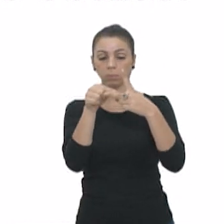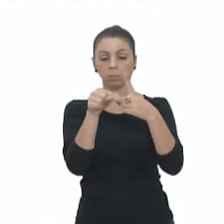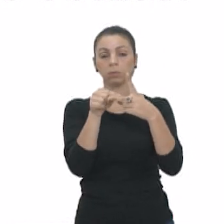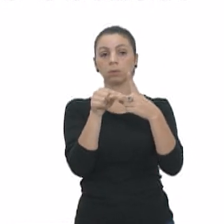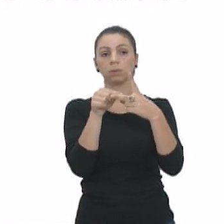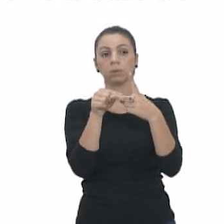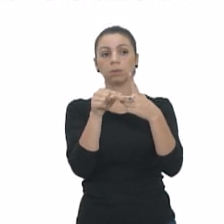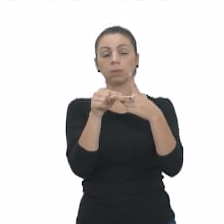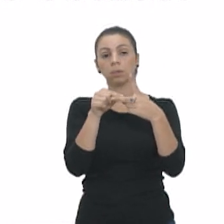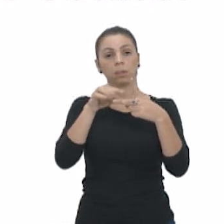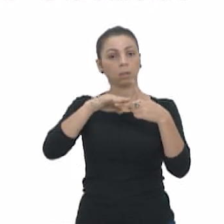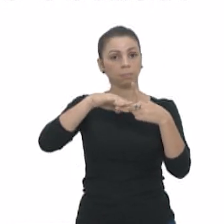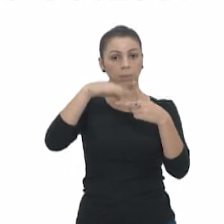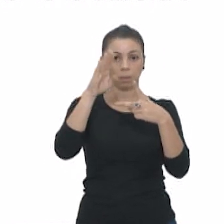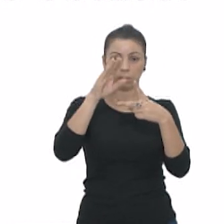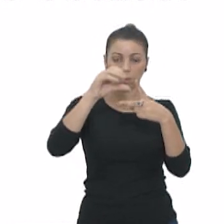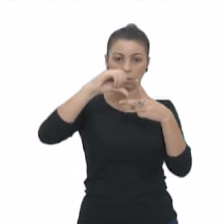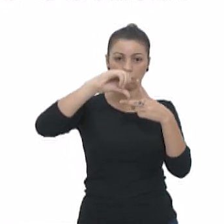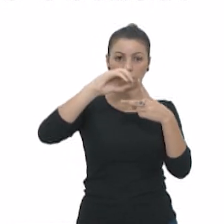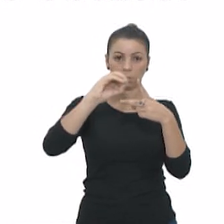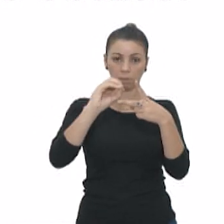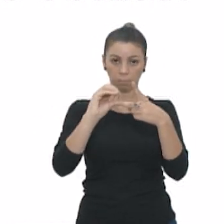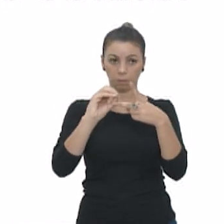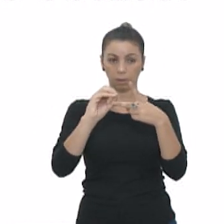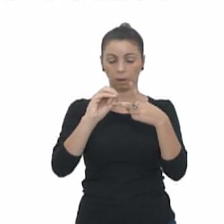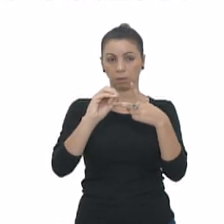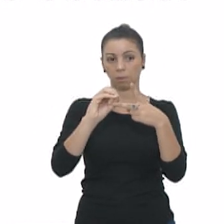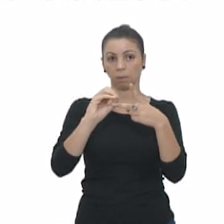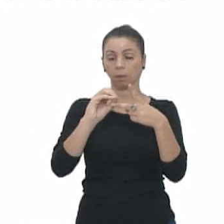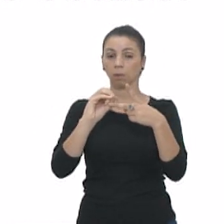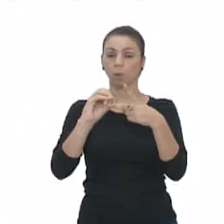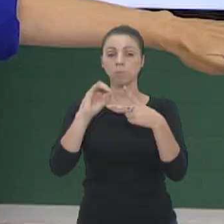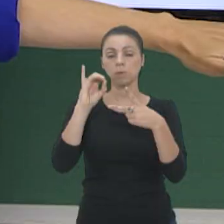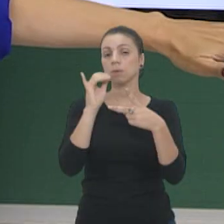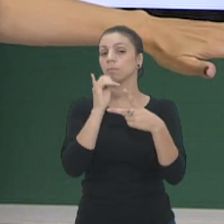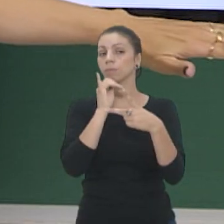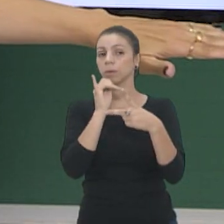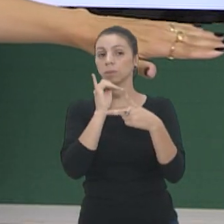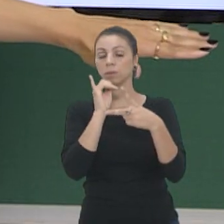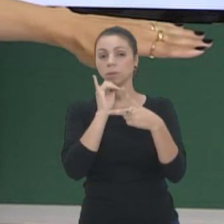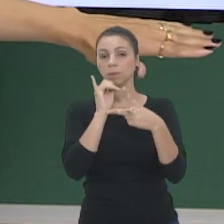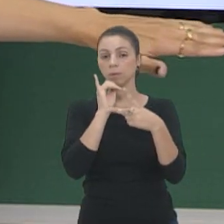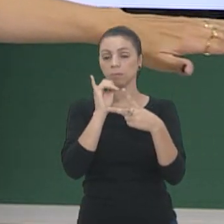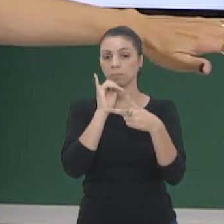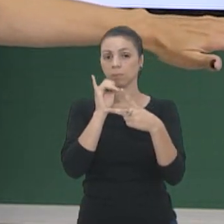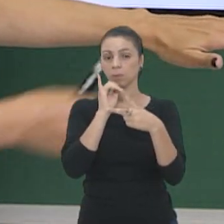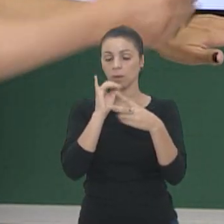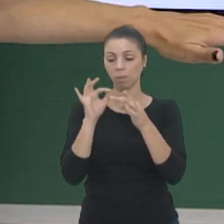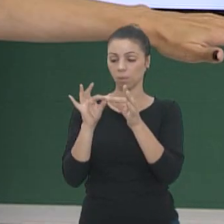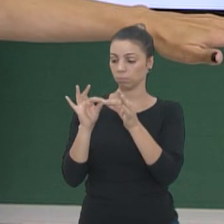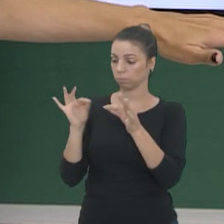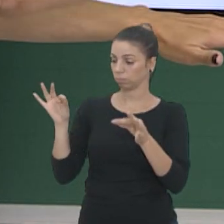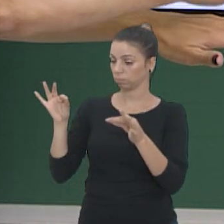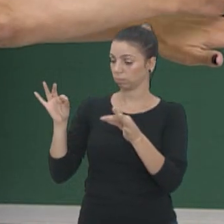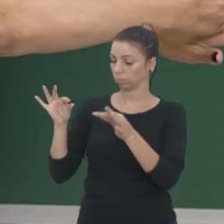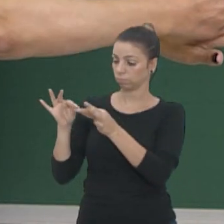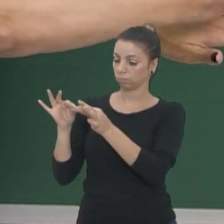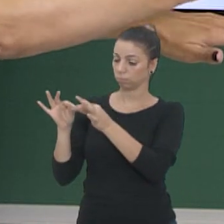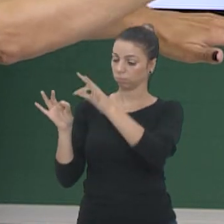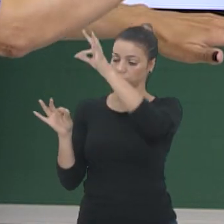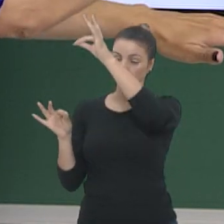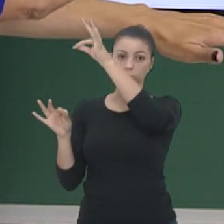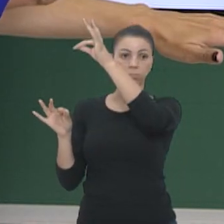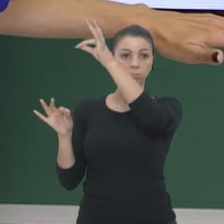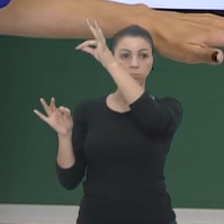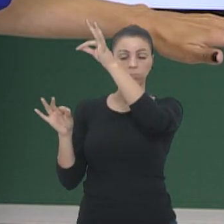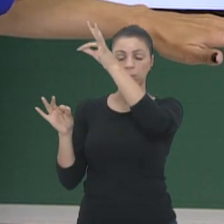qual ele é maior que 90 graus, né? Então, se eu estivesse com relação aqui à televisão de novo, ele não poderia mais estar reto,